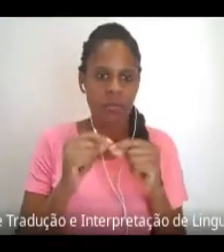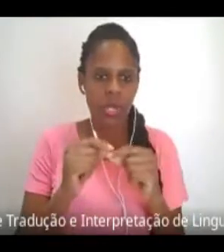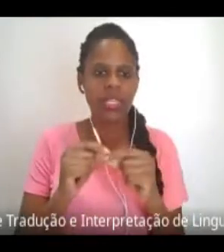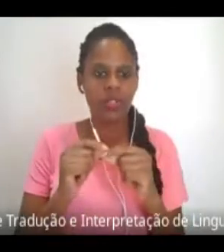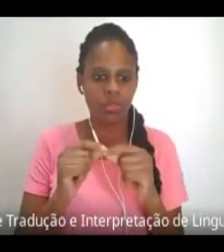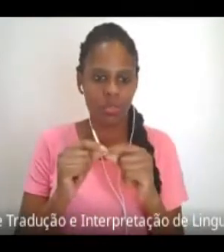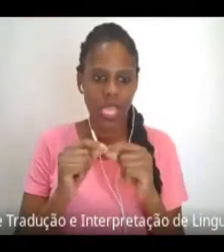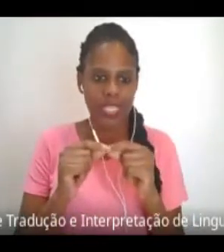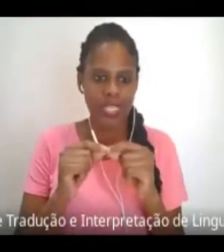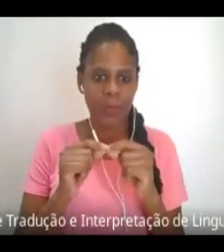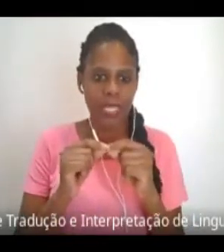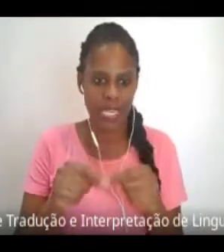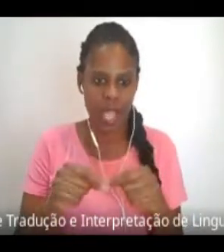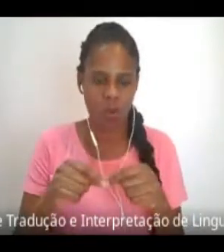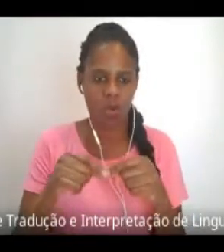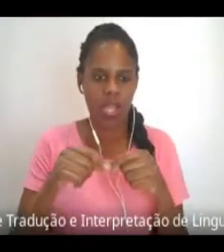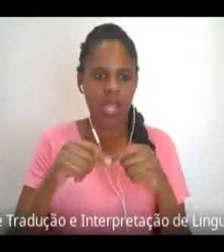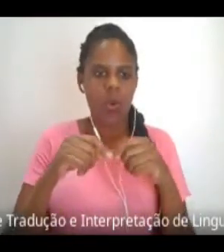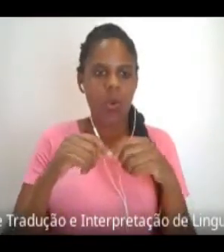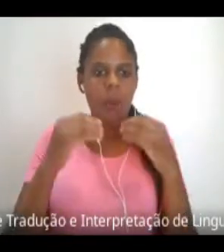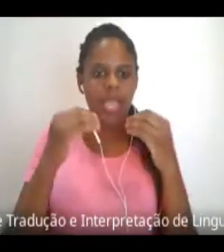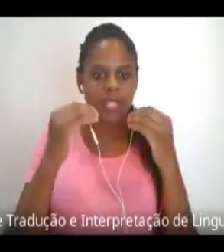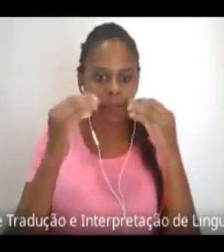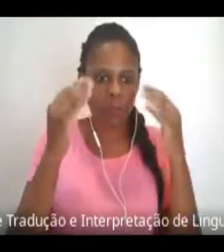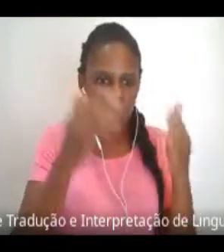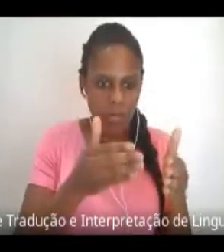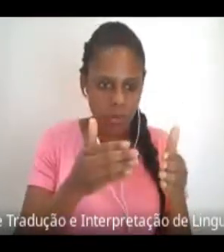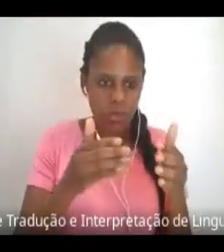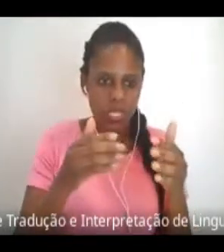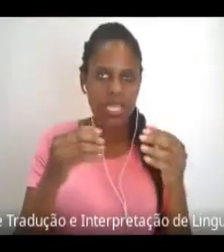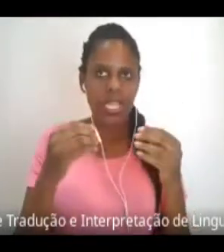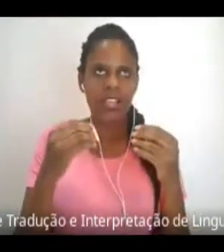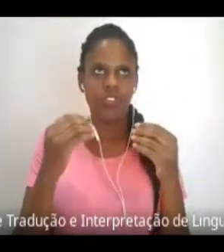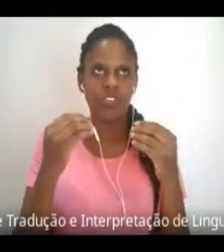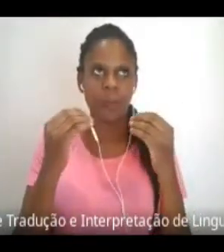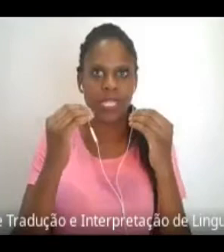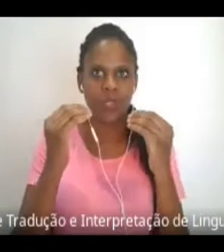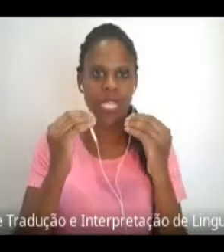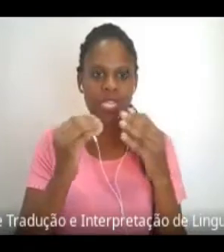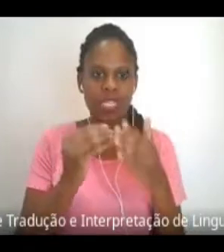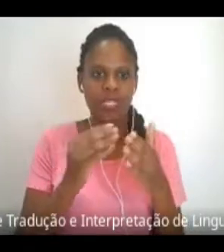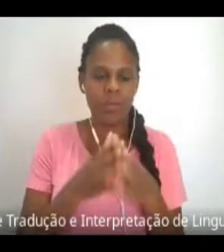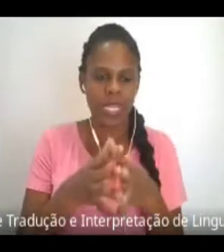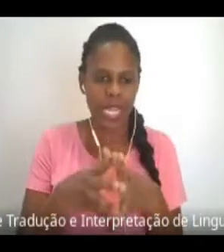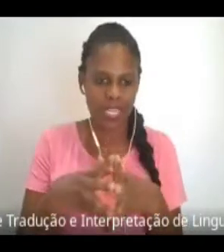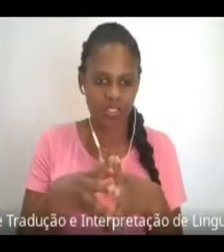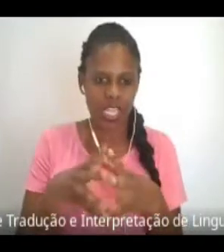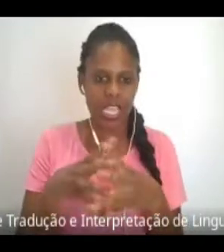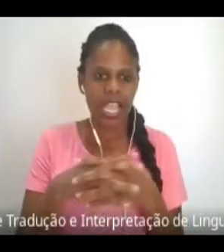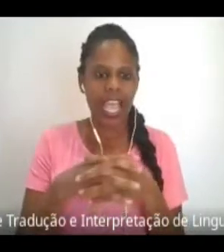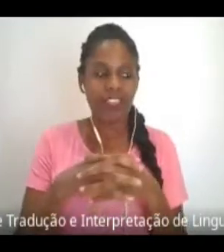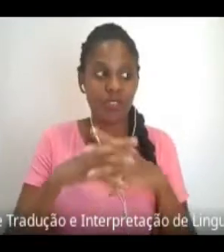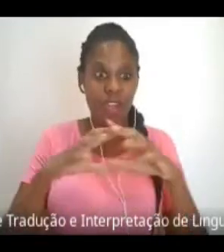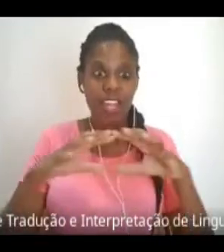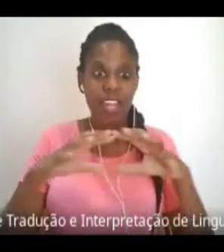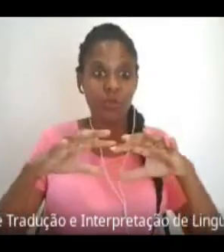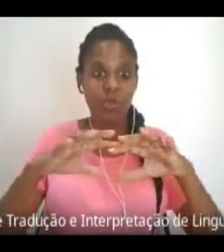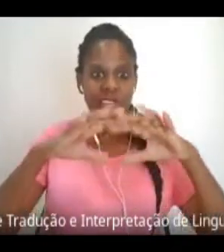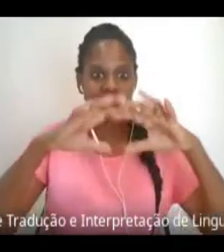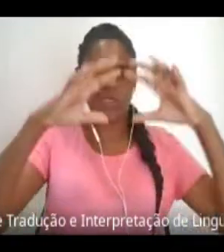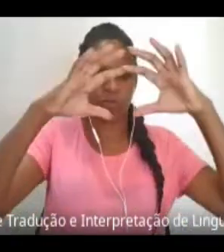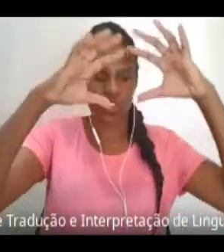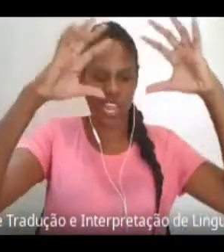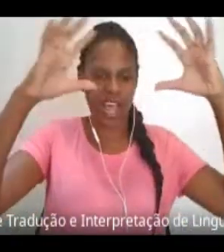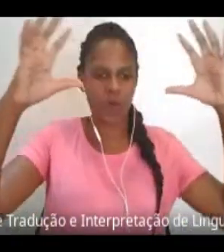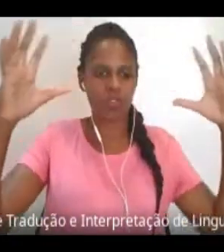público que você está elaborando esse material? Qual é esse público que a gente está pensando nessa acessibilidade? A gente fala